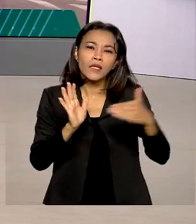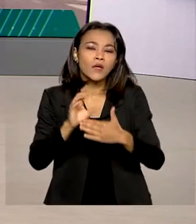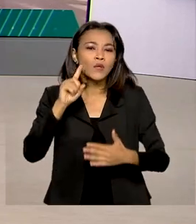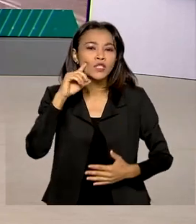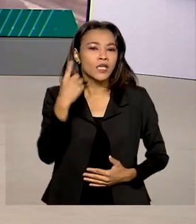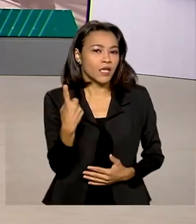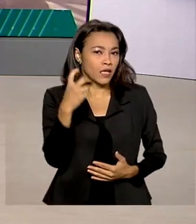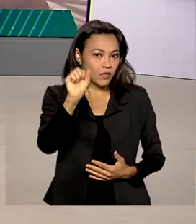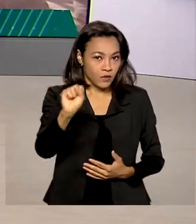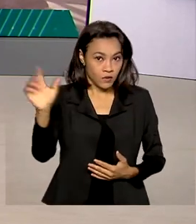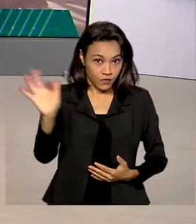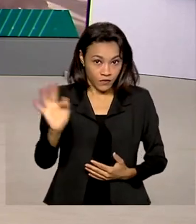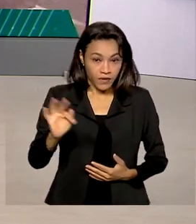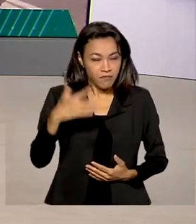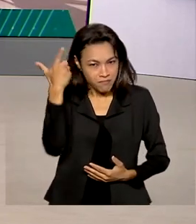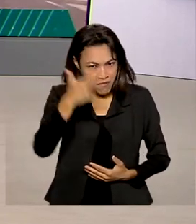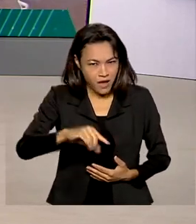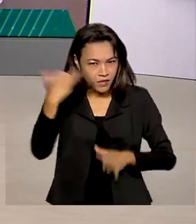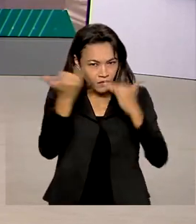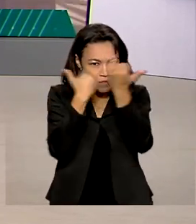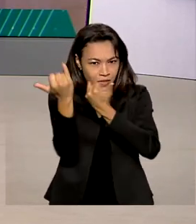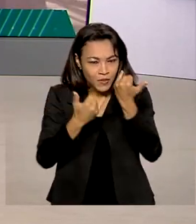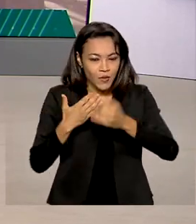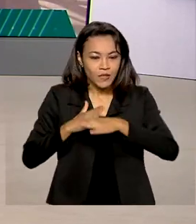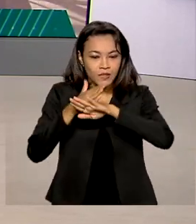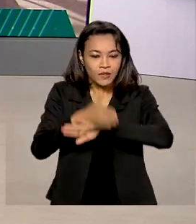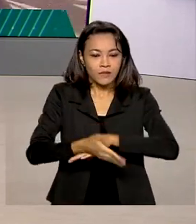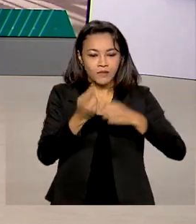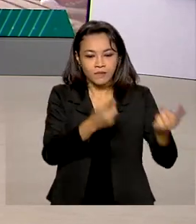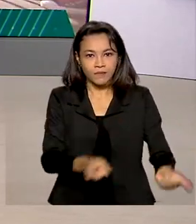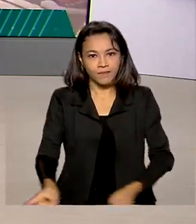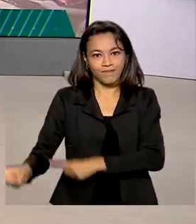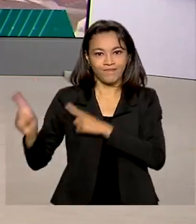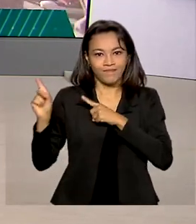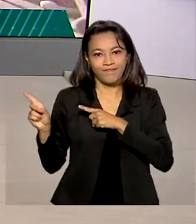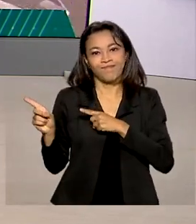Dezoito de Fevereiro para mais informações acesse gov. Br/Mac